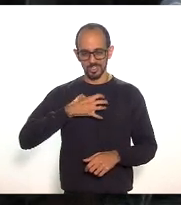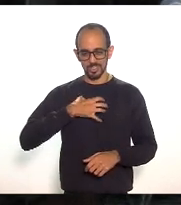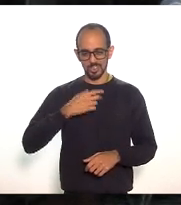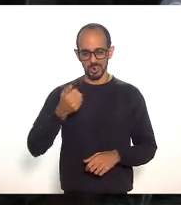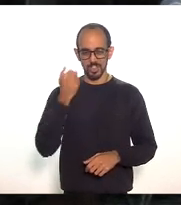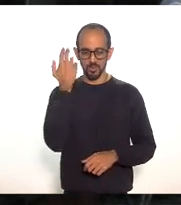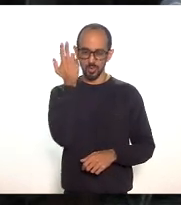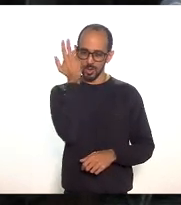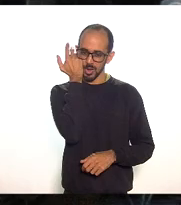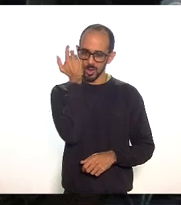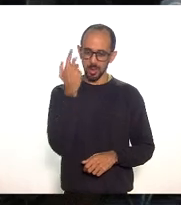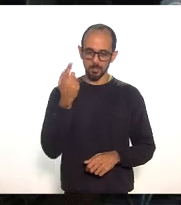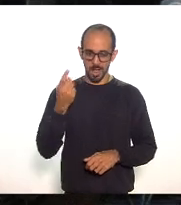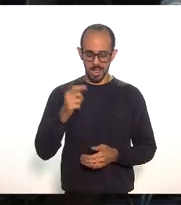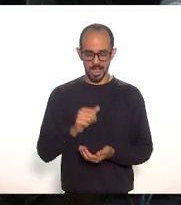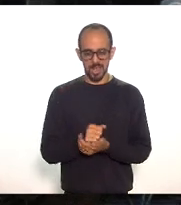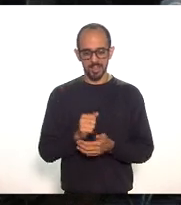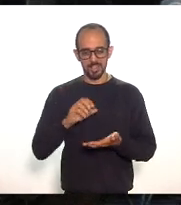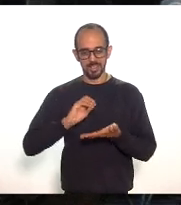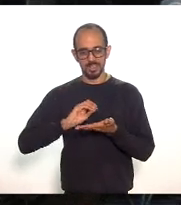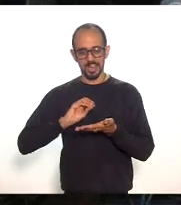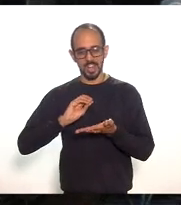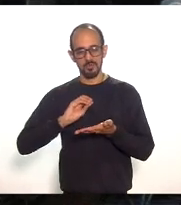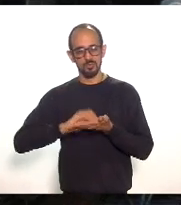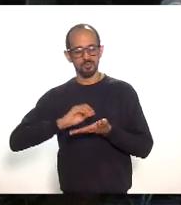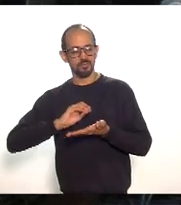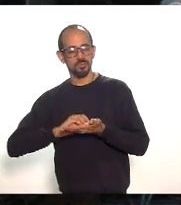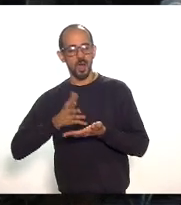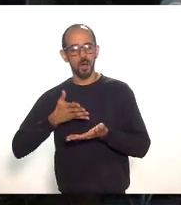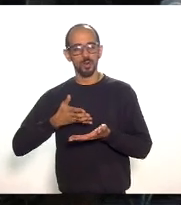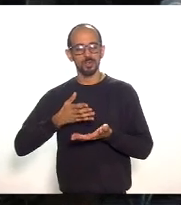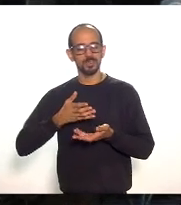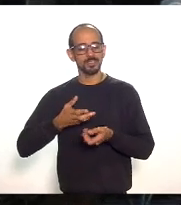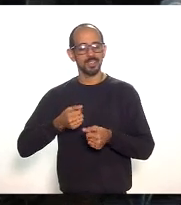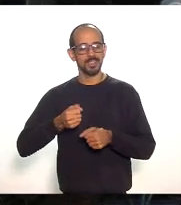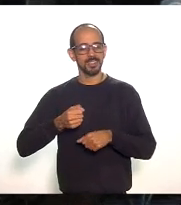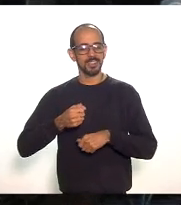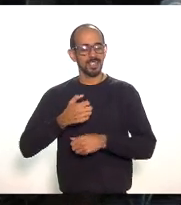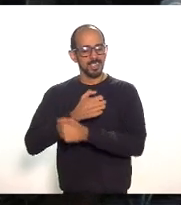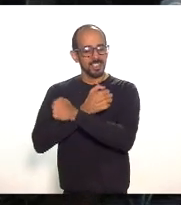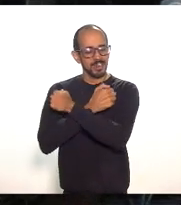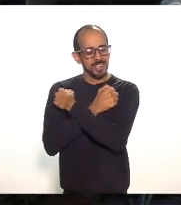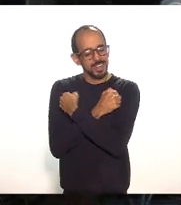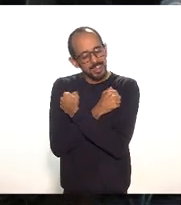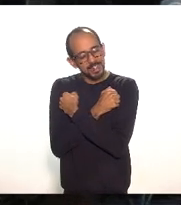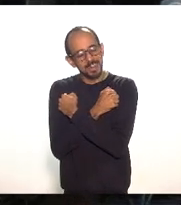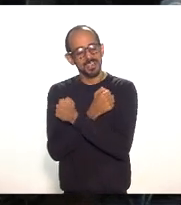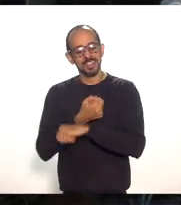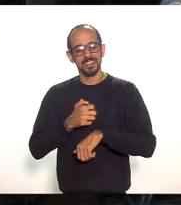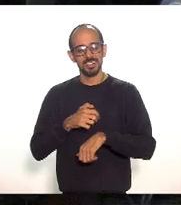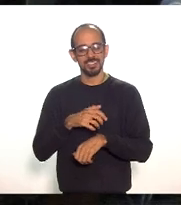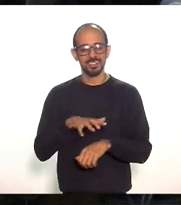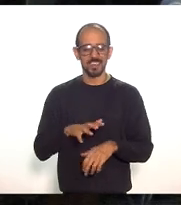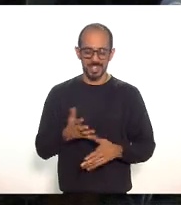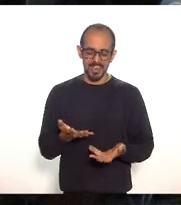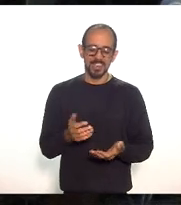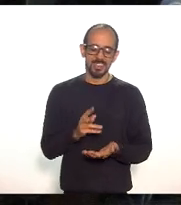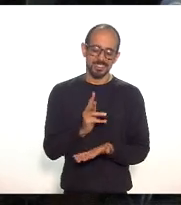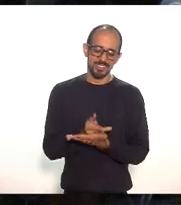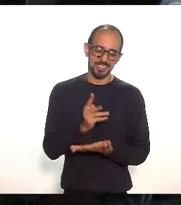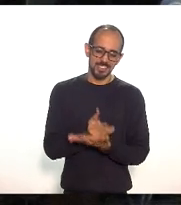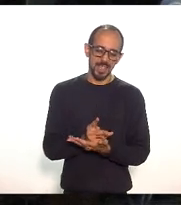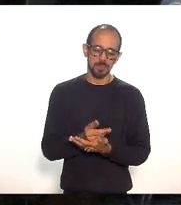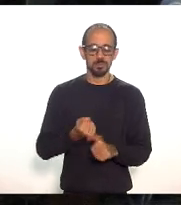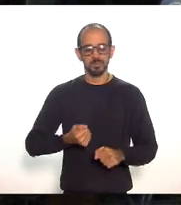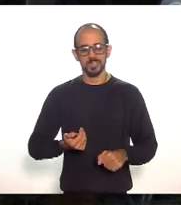falta daquele carinho, o cheirinho na mão que o senhor, que Vossa Excelência sempre nos dá com todo carinho. Que